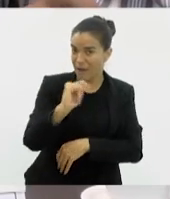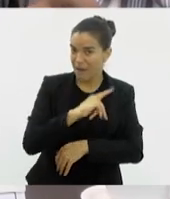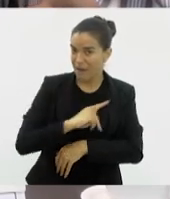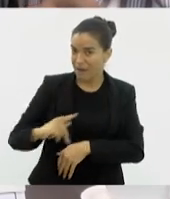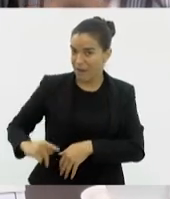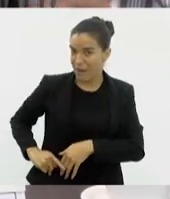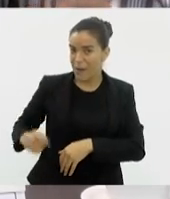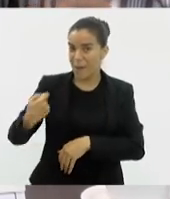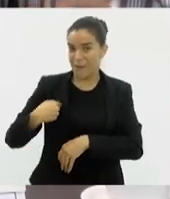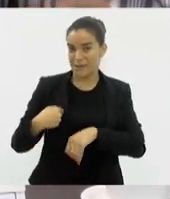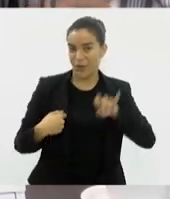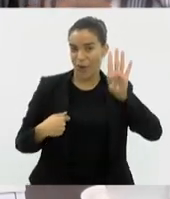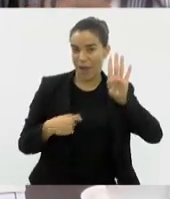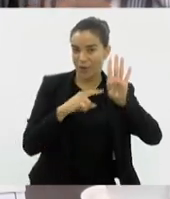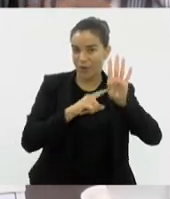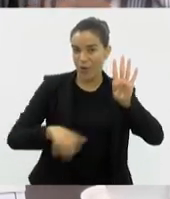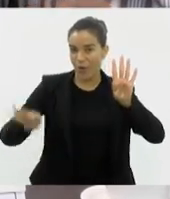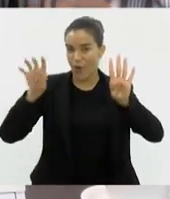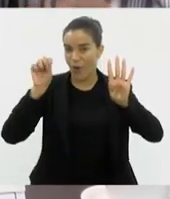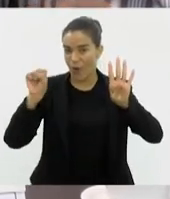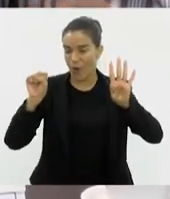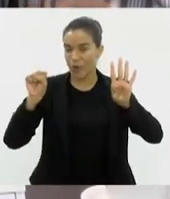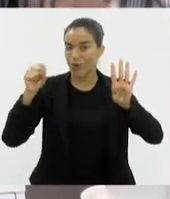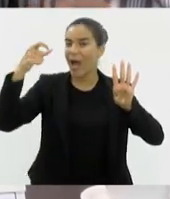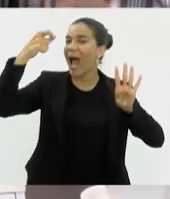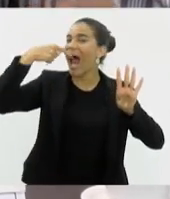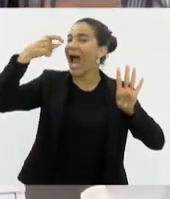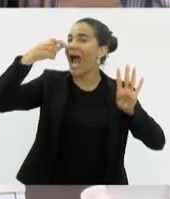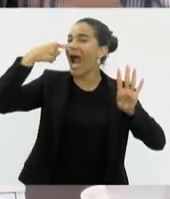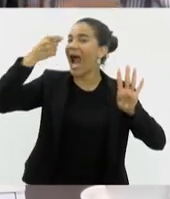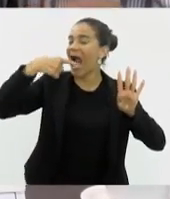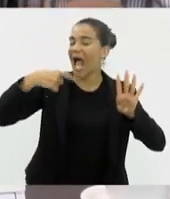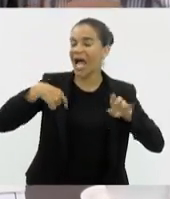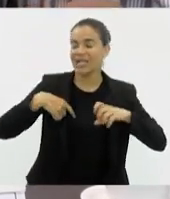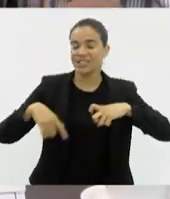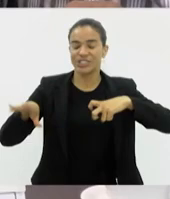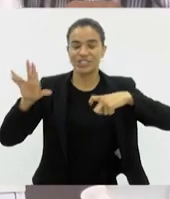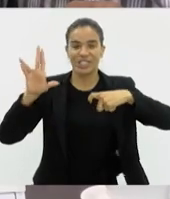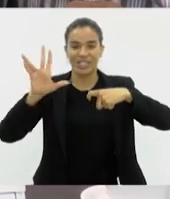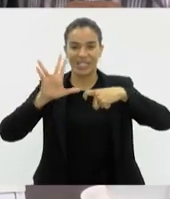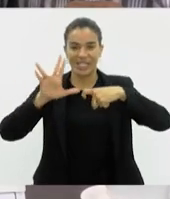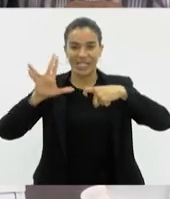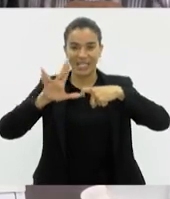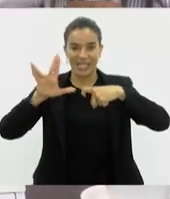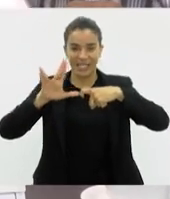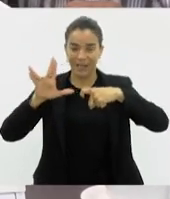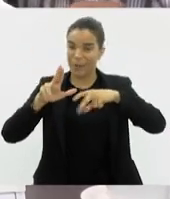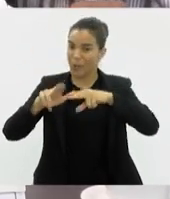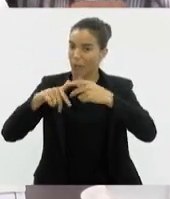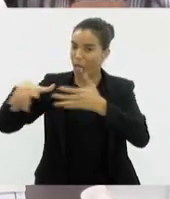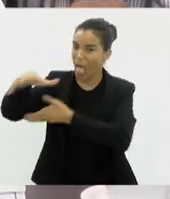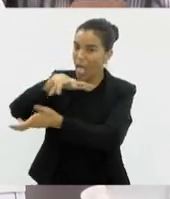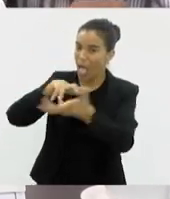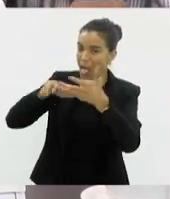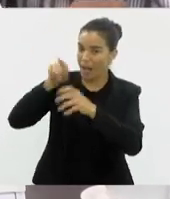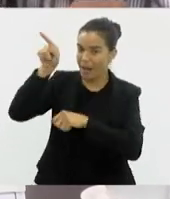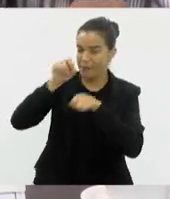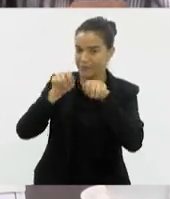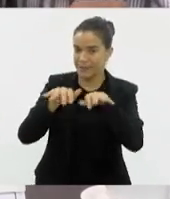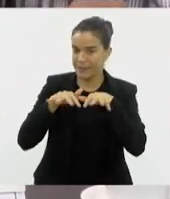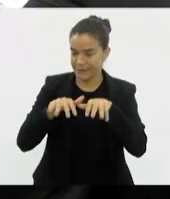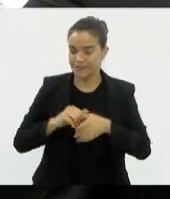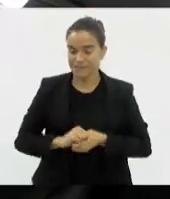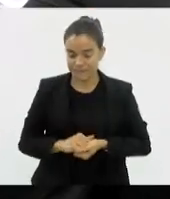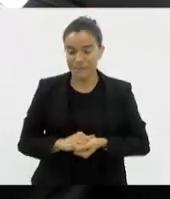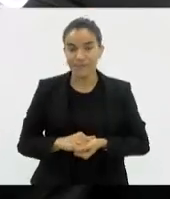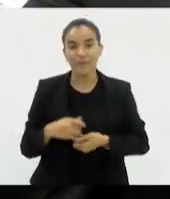de 4 a 8 gotinhas diárias por causa dessa minha síndrome de abstinência, nesse caso, no plenário. Tá certo. Então,